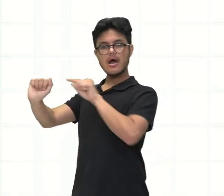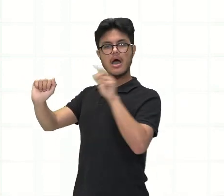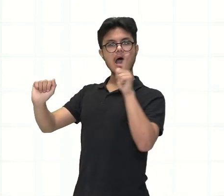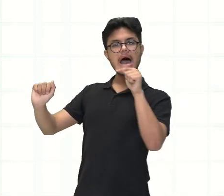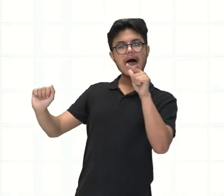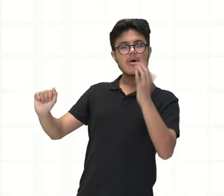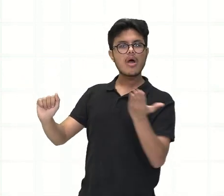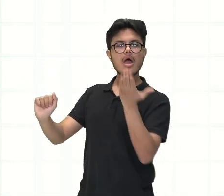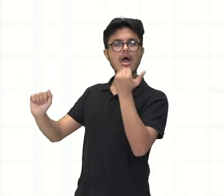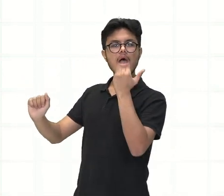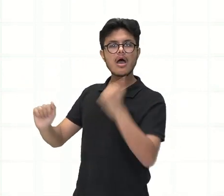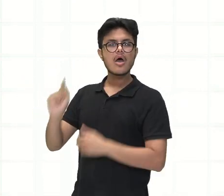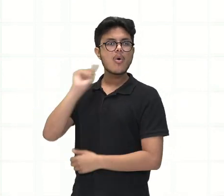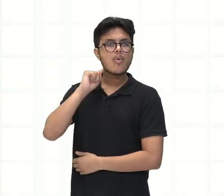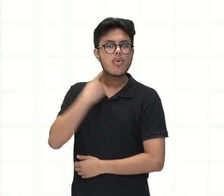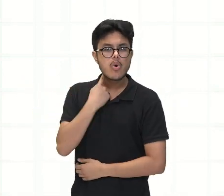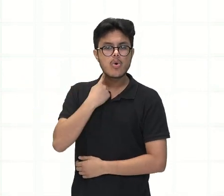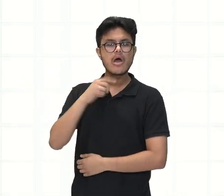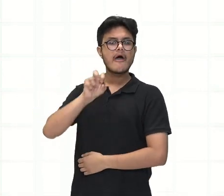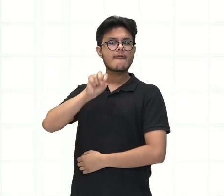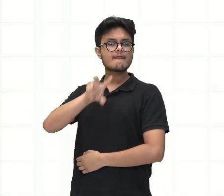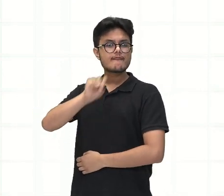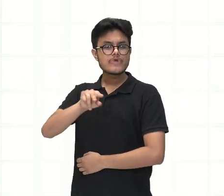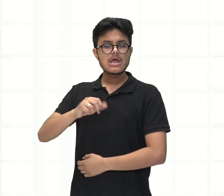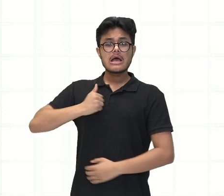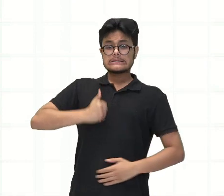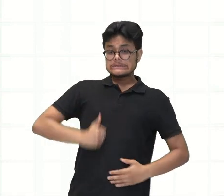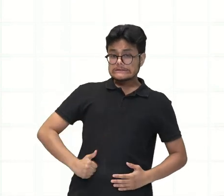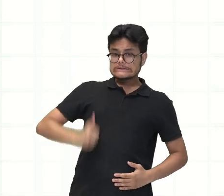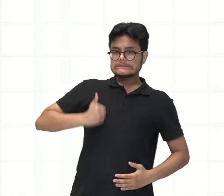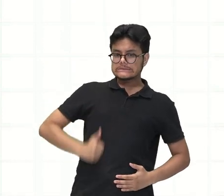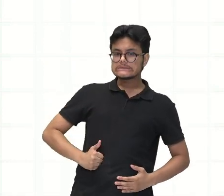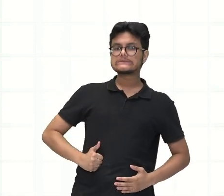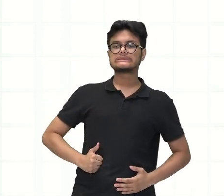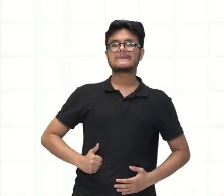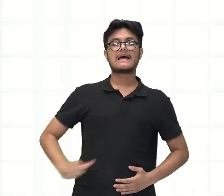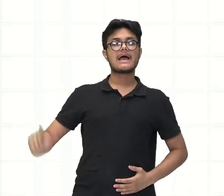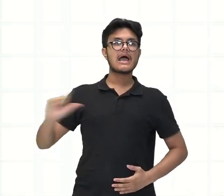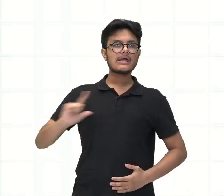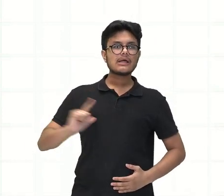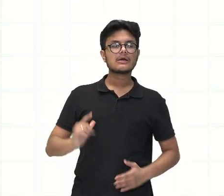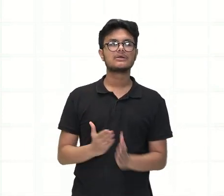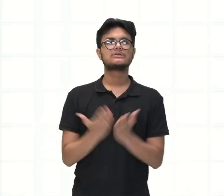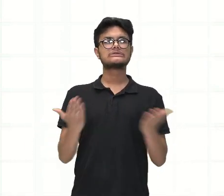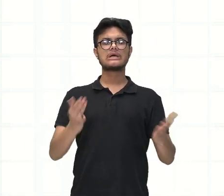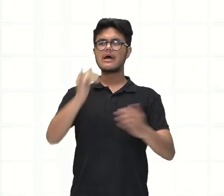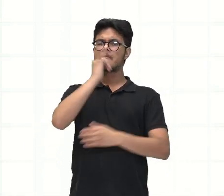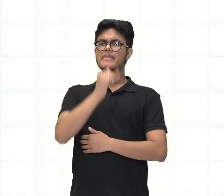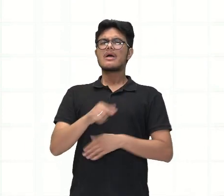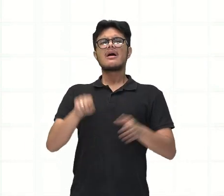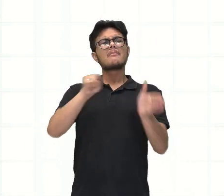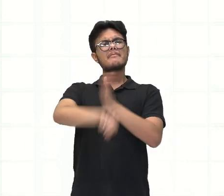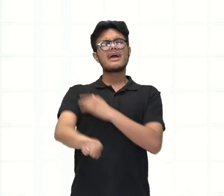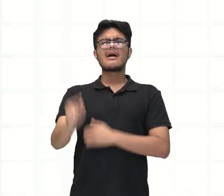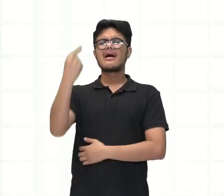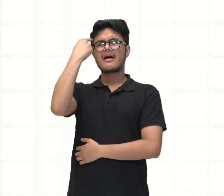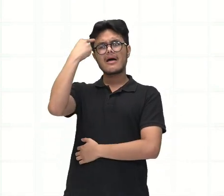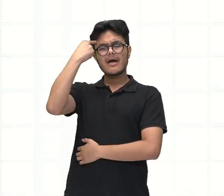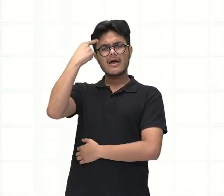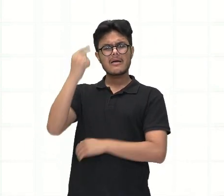alimentos contaminados com fezes. E aí, vocês poderiam perguntar, mas